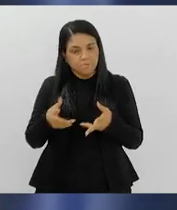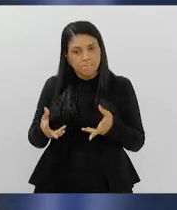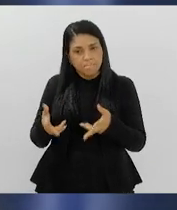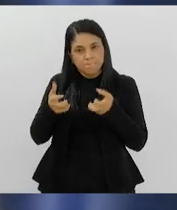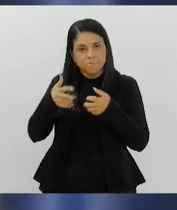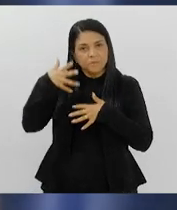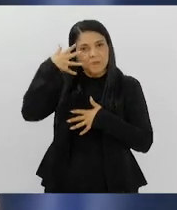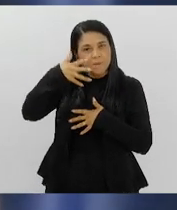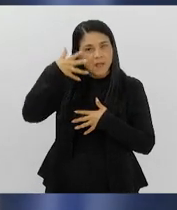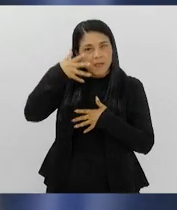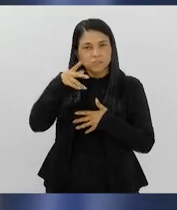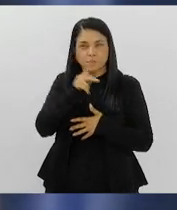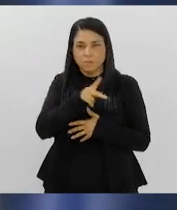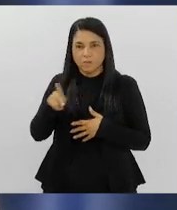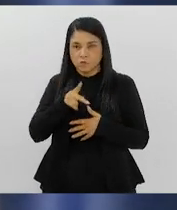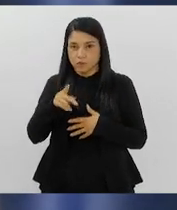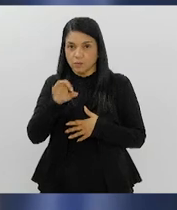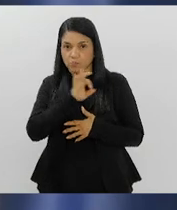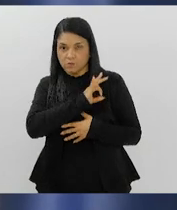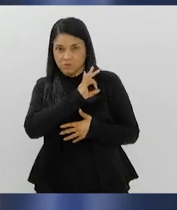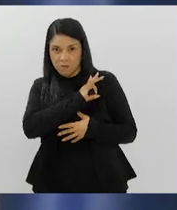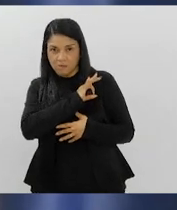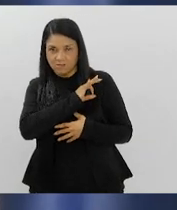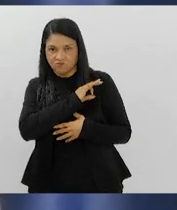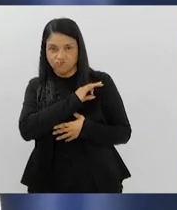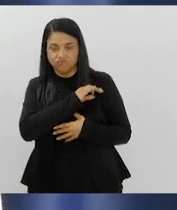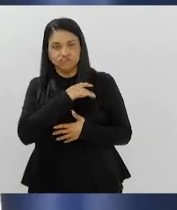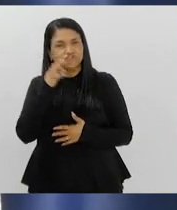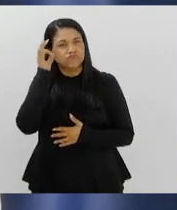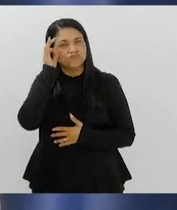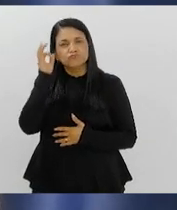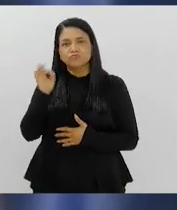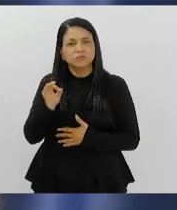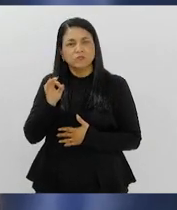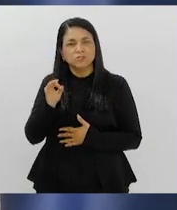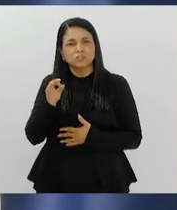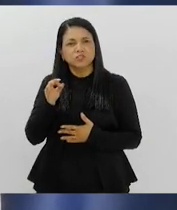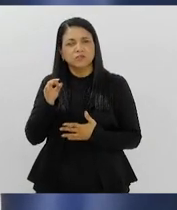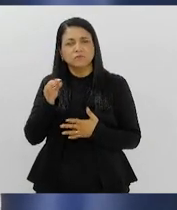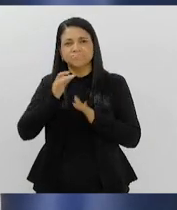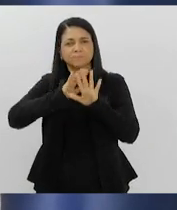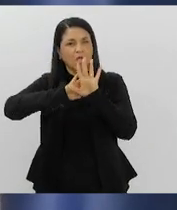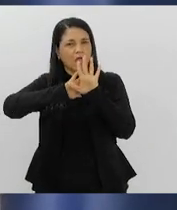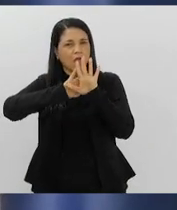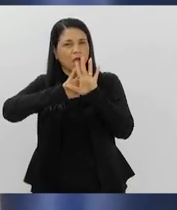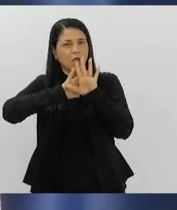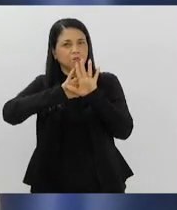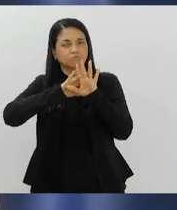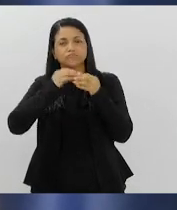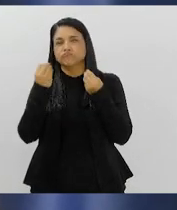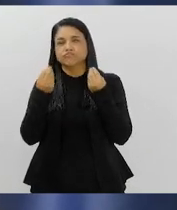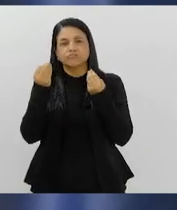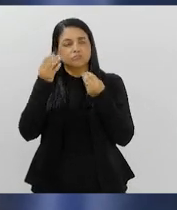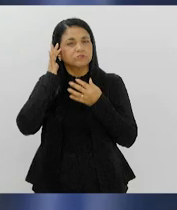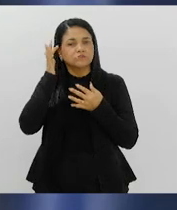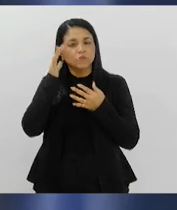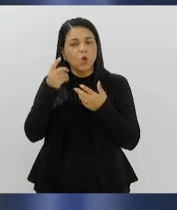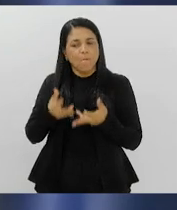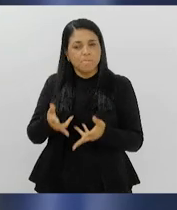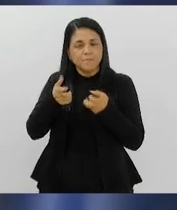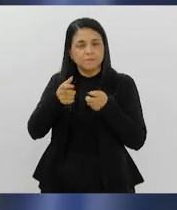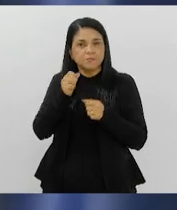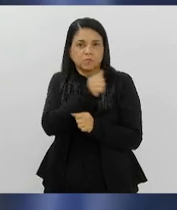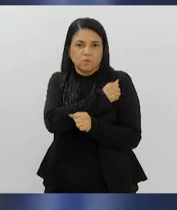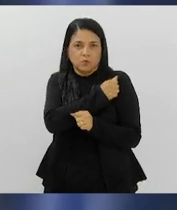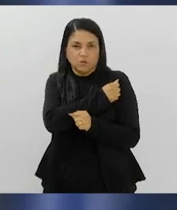para professores e policiais, pouco se entendia, né, desses radicalismos ideológicos. Como é que eu identifico isso no aluno? Porque, vamos falar